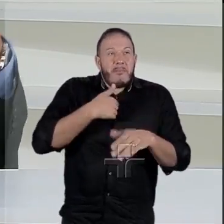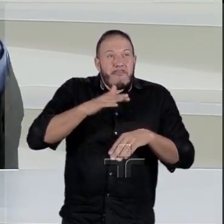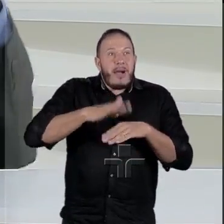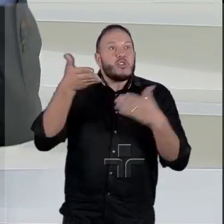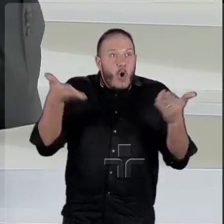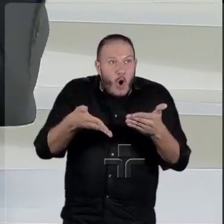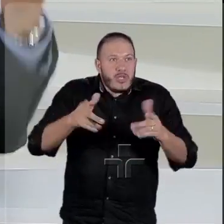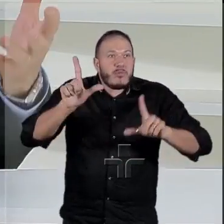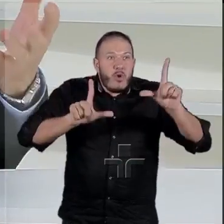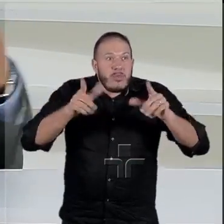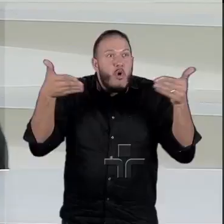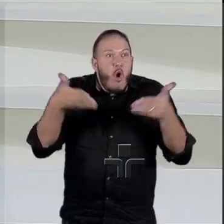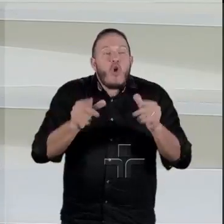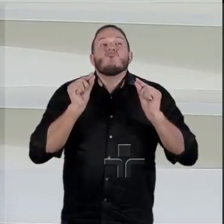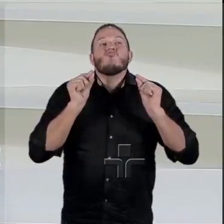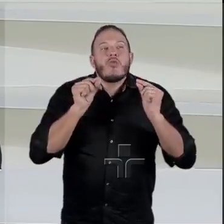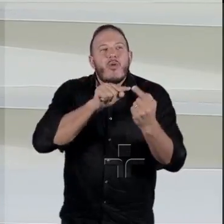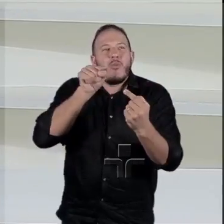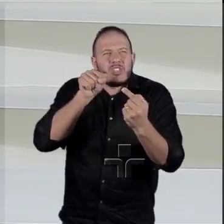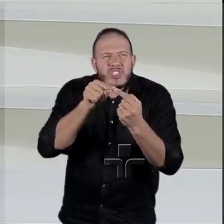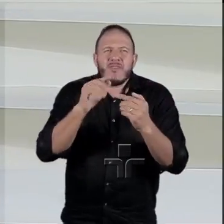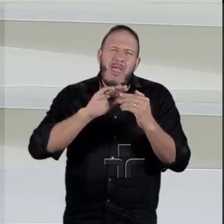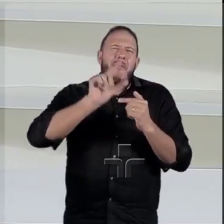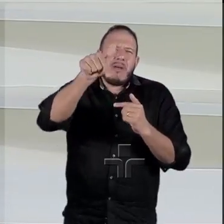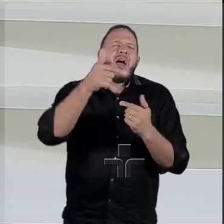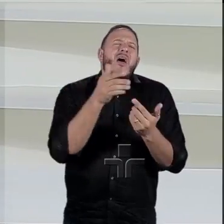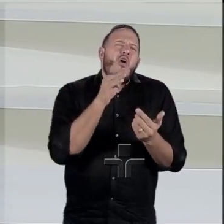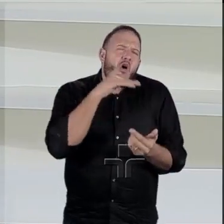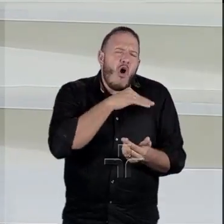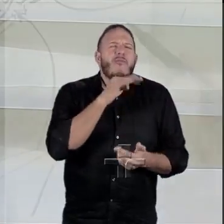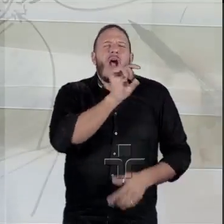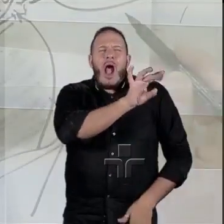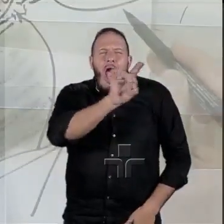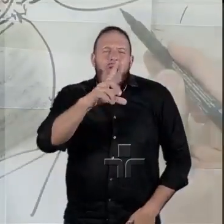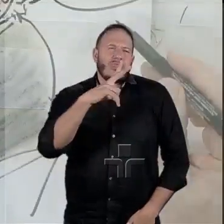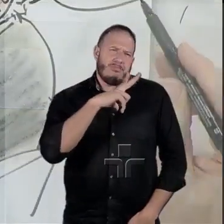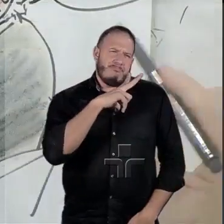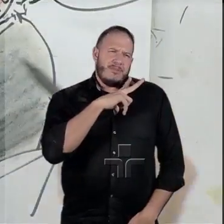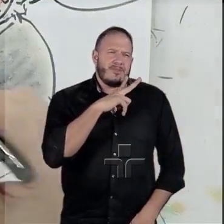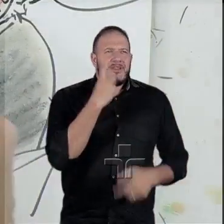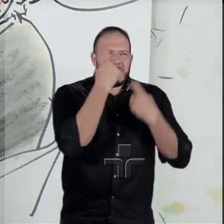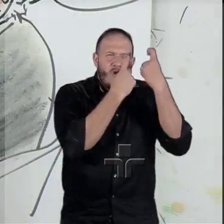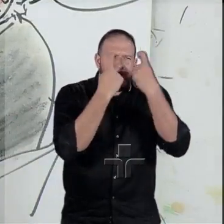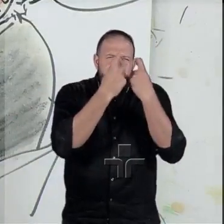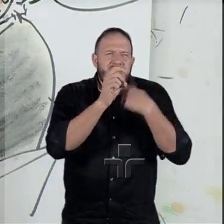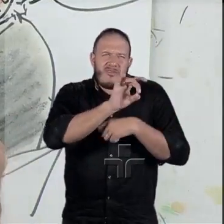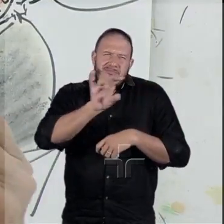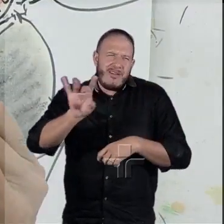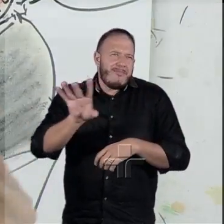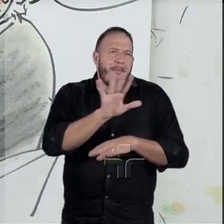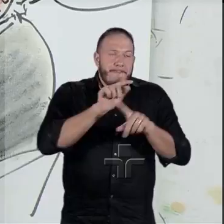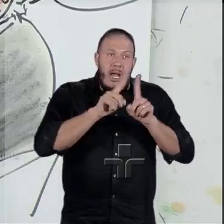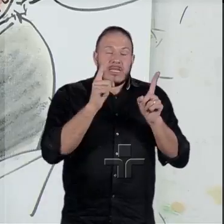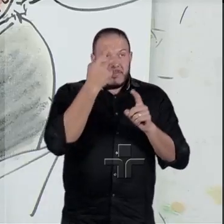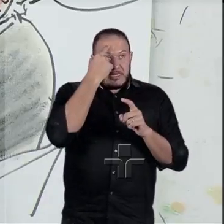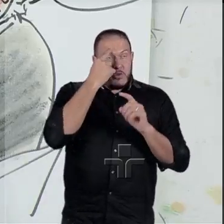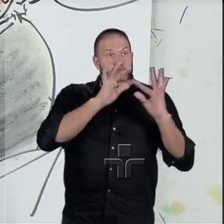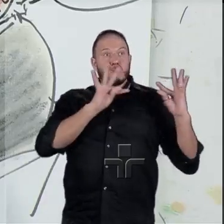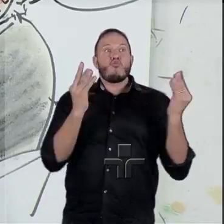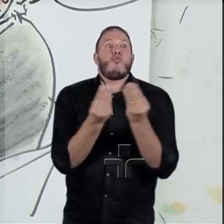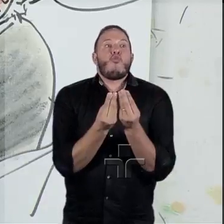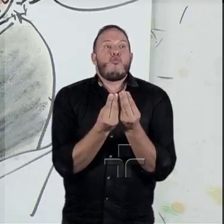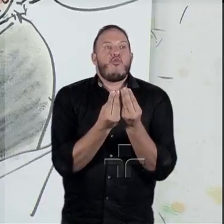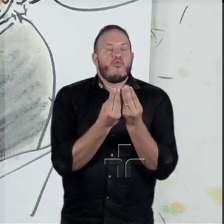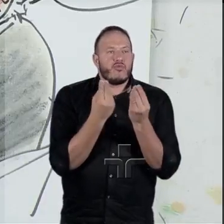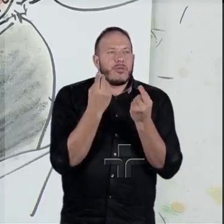deve ser um pouco além, né? Claro que cada um tem a sua preocupação, mas a gente tem que se preocupar com o sistema, com